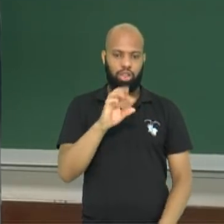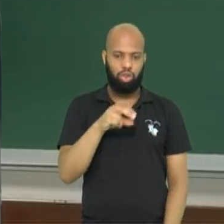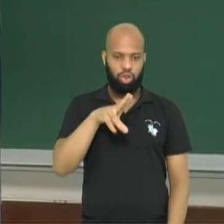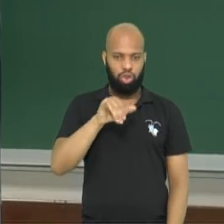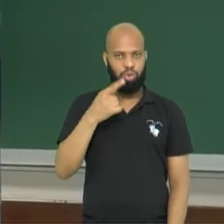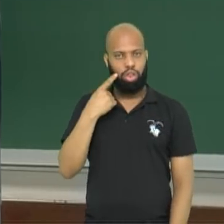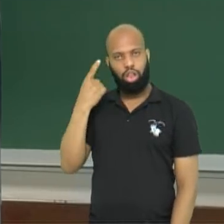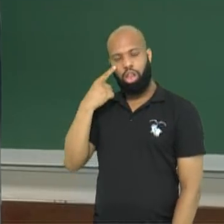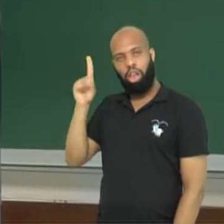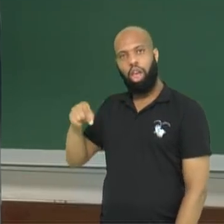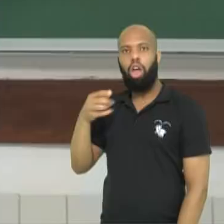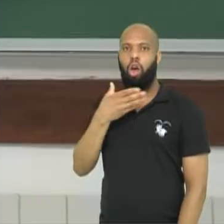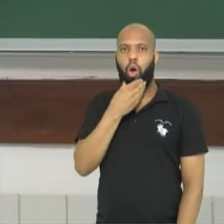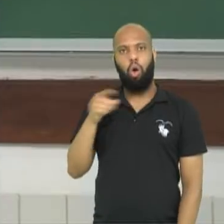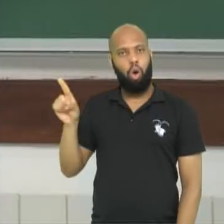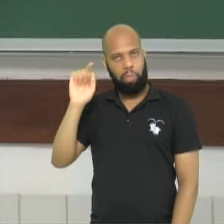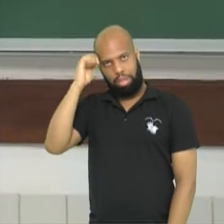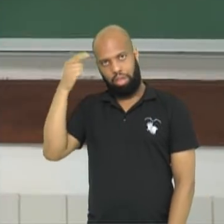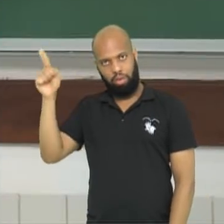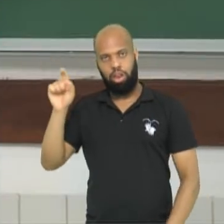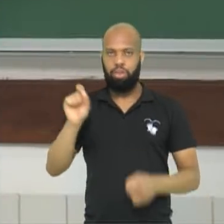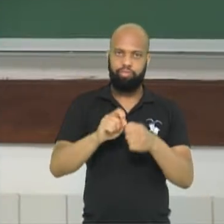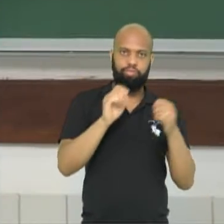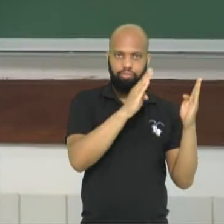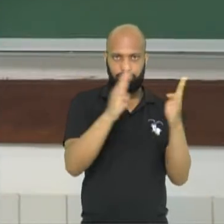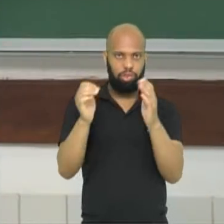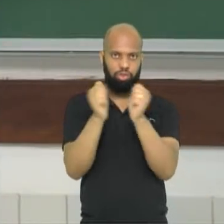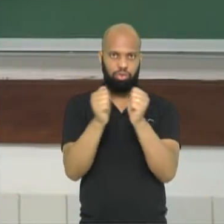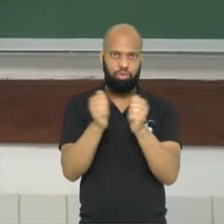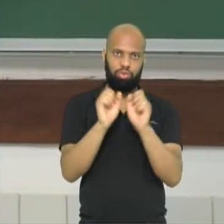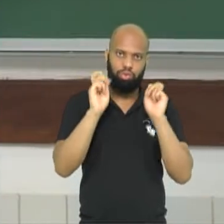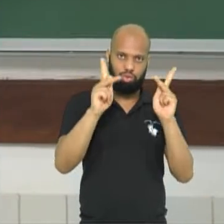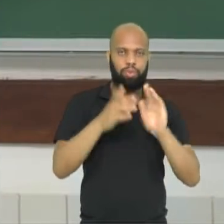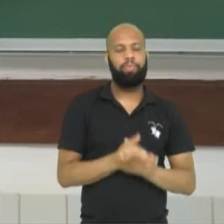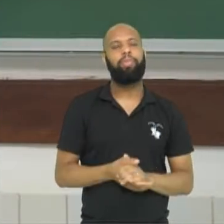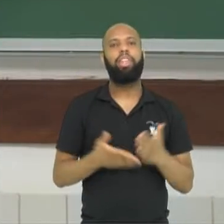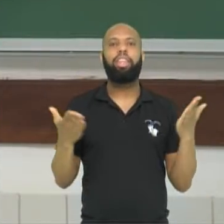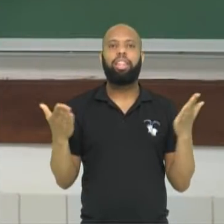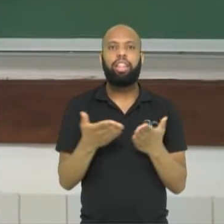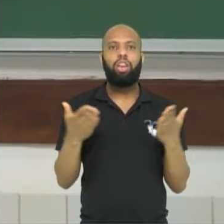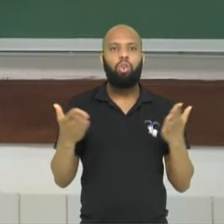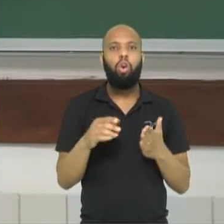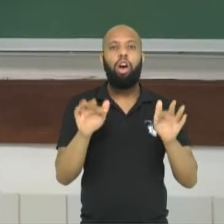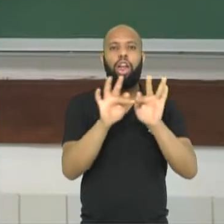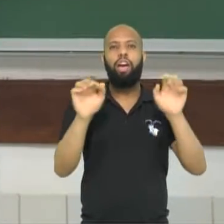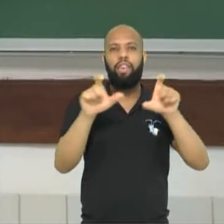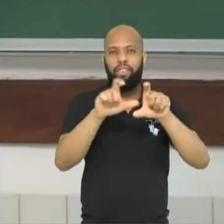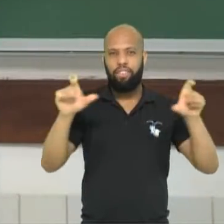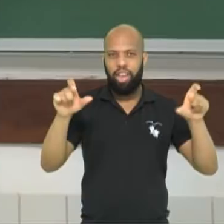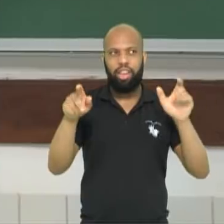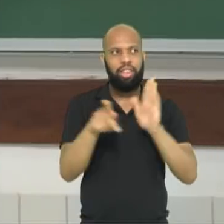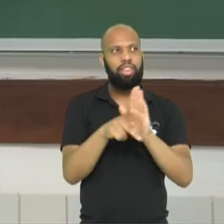Rebouças Filho nesse processo. Beleza, galera? Deixo vocês aí com a frase do